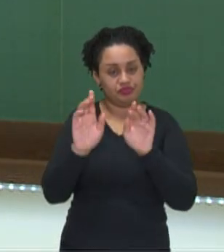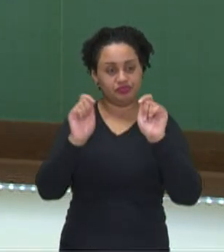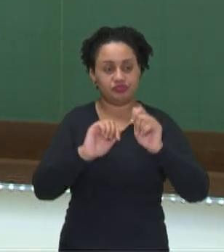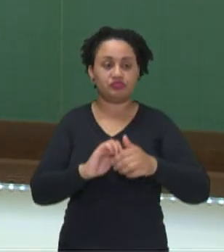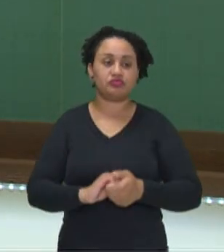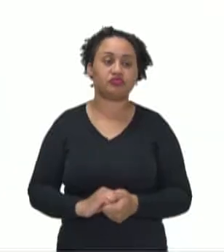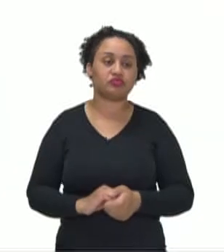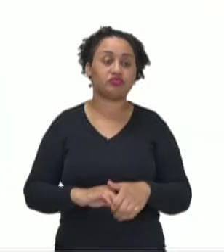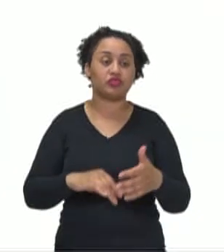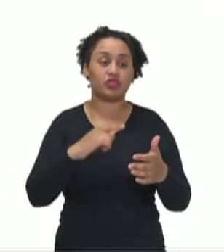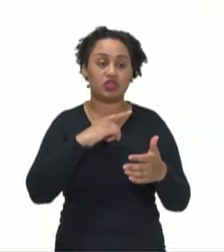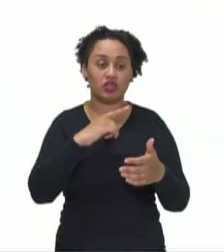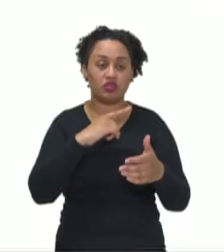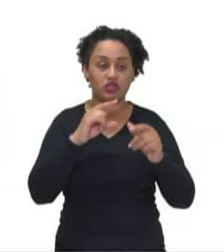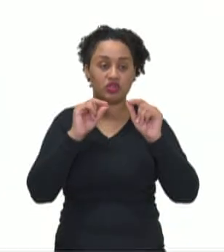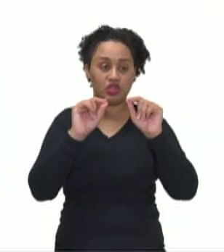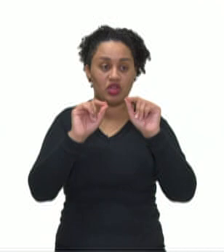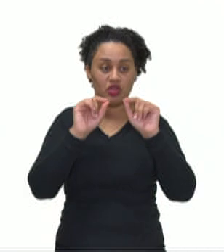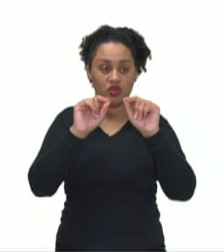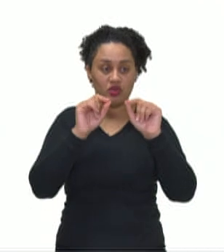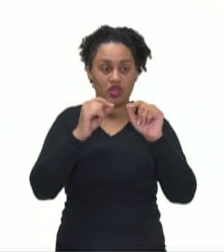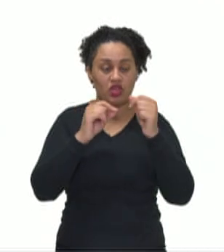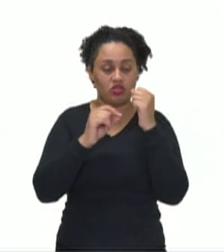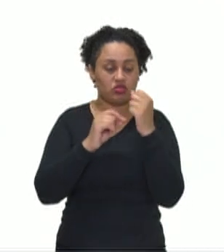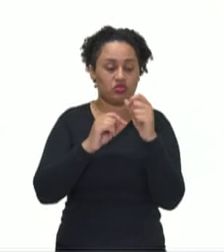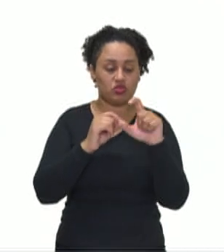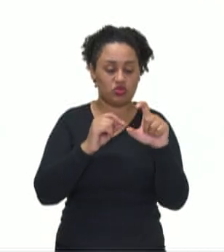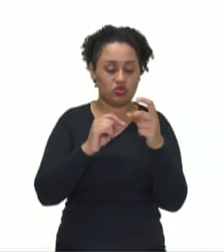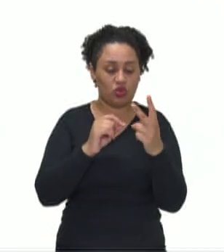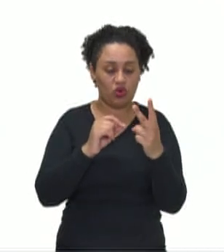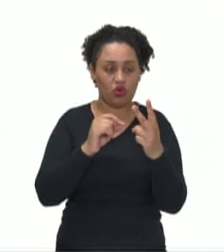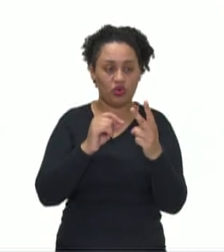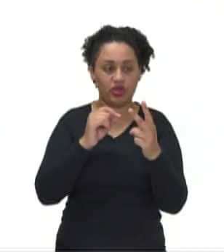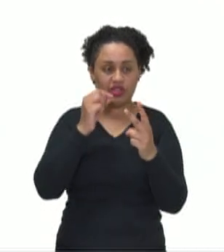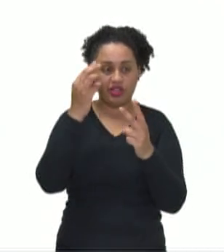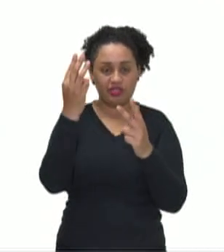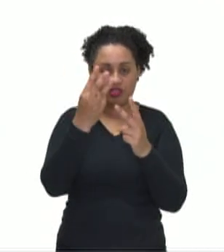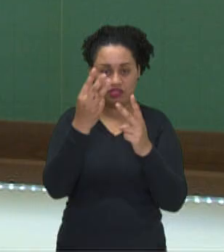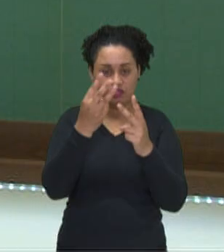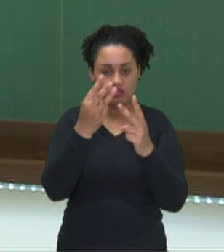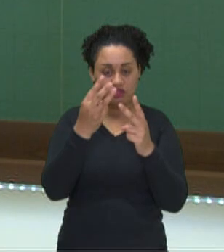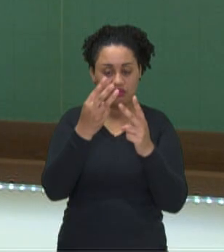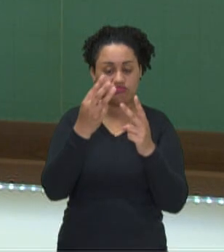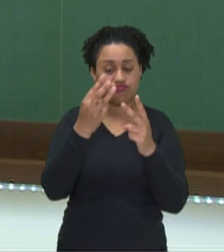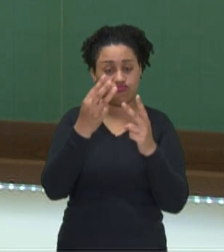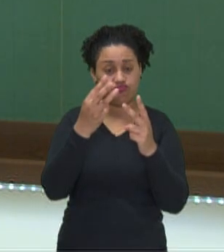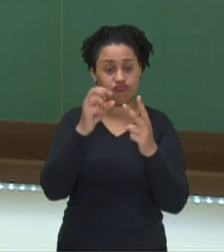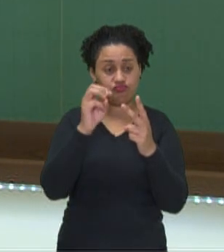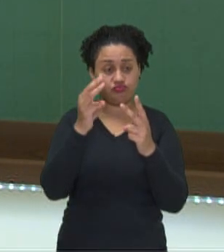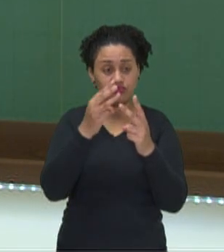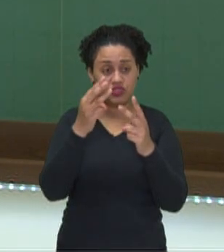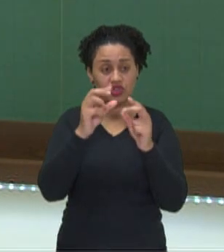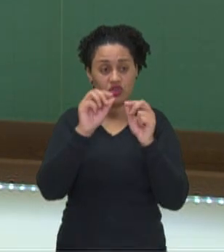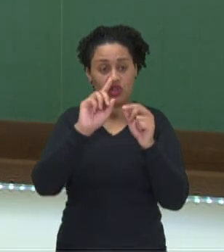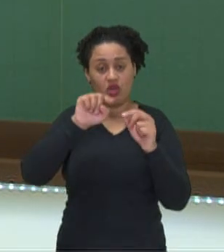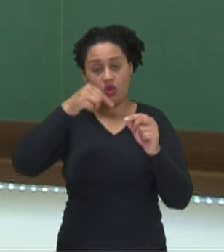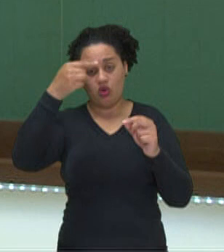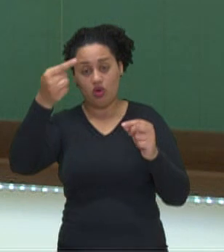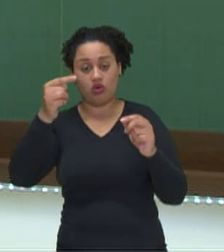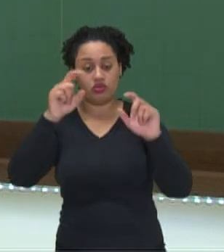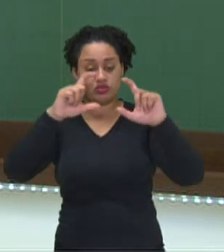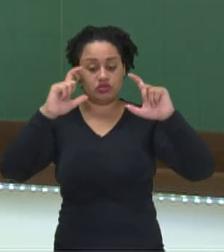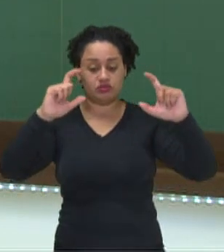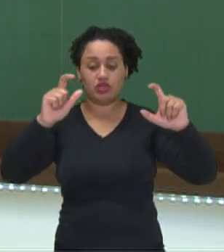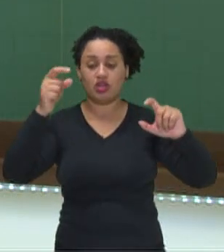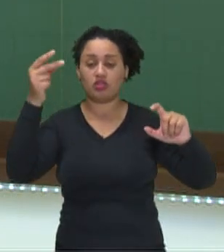nós temos mais 2 elevado à terceira potência. E essa potência ainda está elevada a uma outra, que é